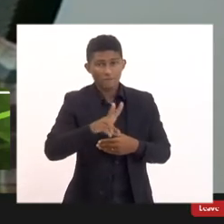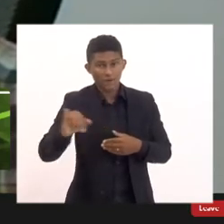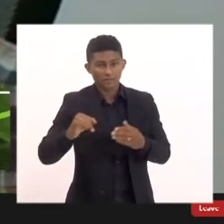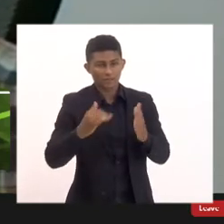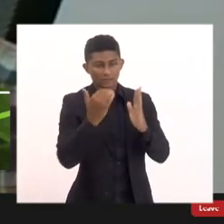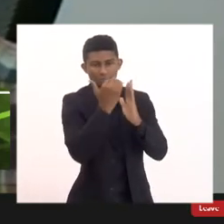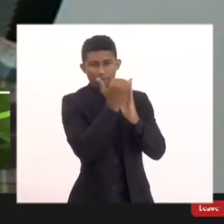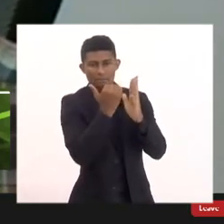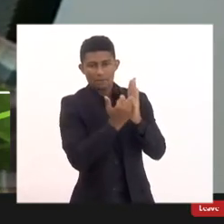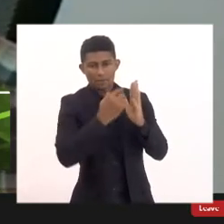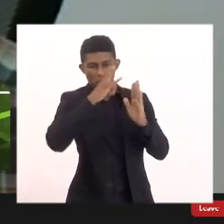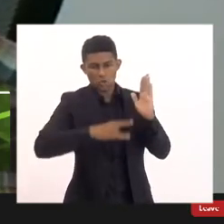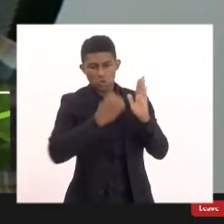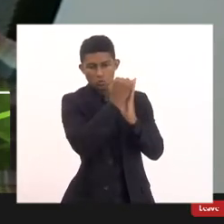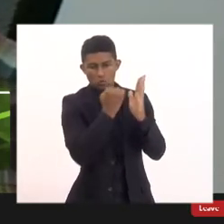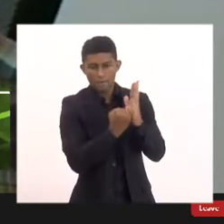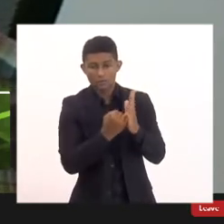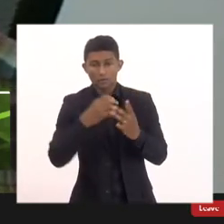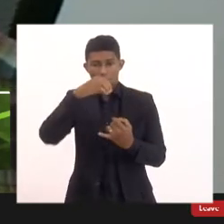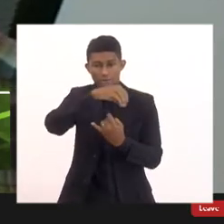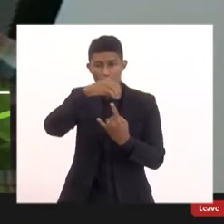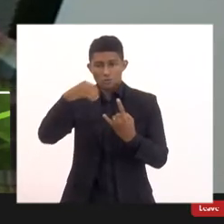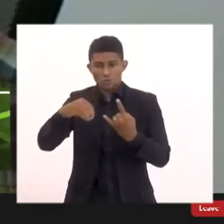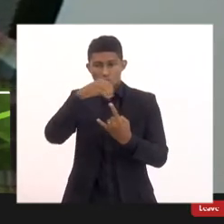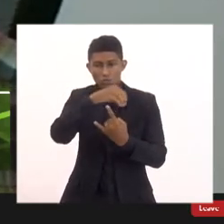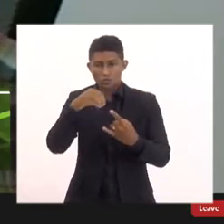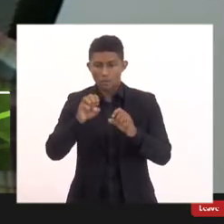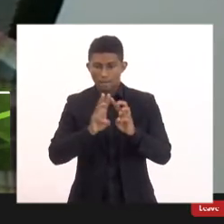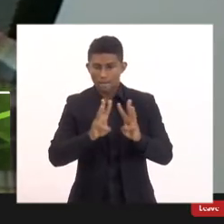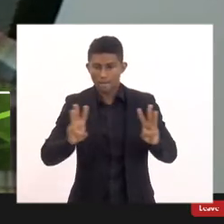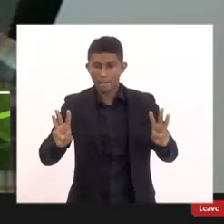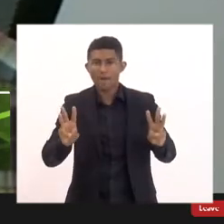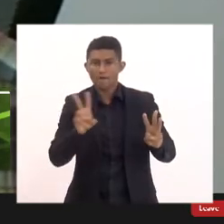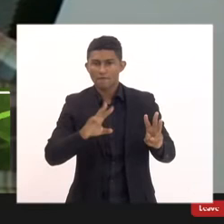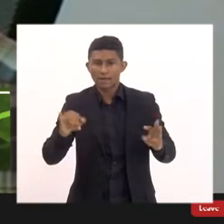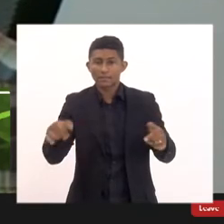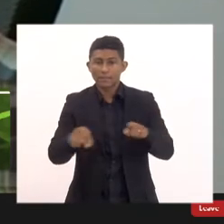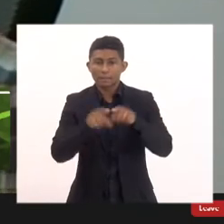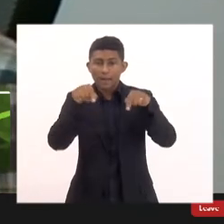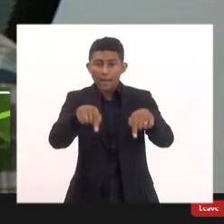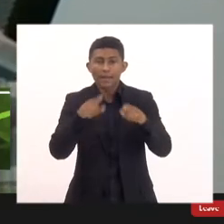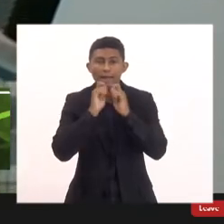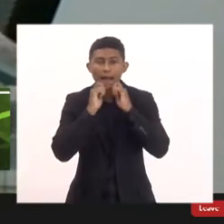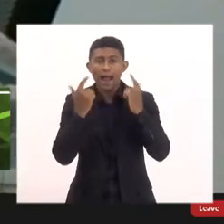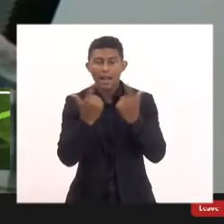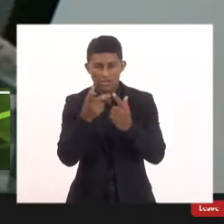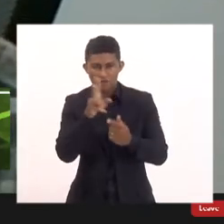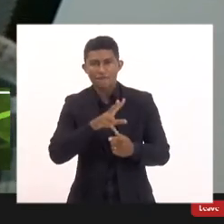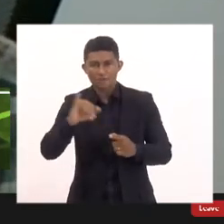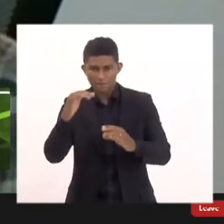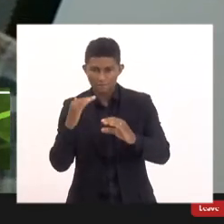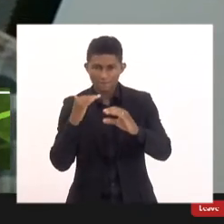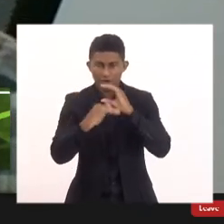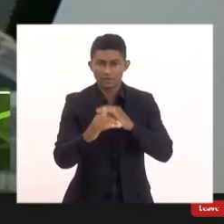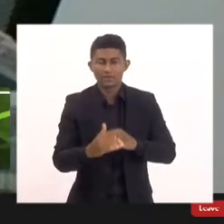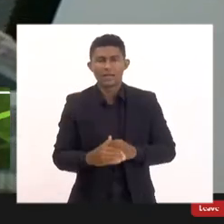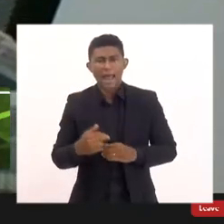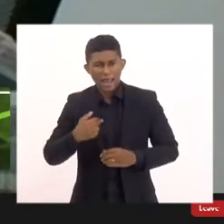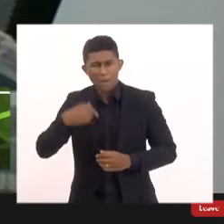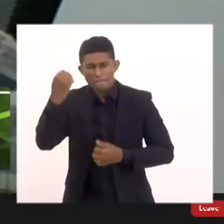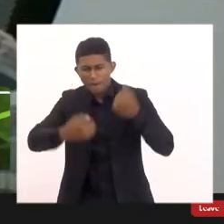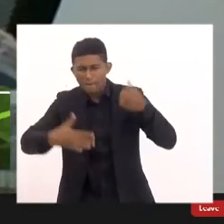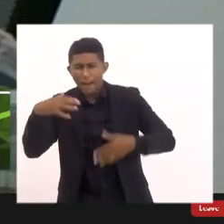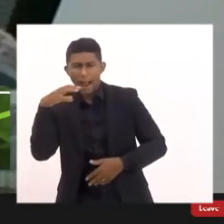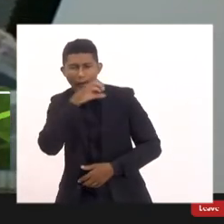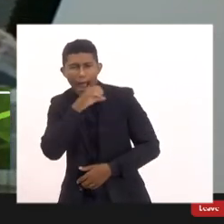da Fiocruz, mas a gente já encaminha também para a comissão aqui da Alerj. Obrigado. Eu falei rápido, porque eu também queria